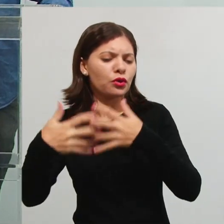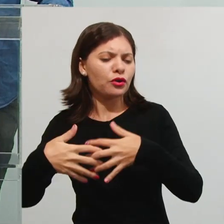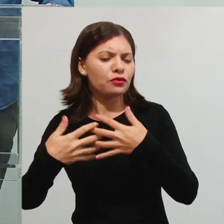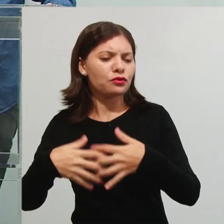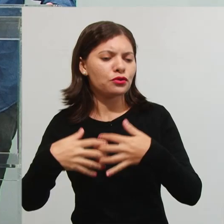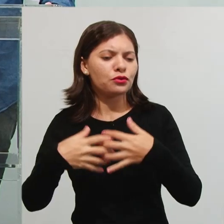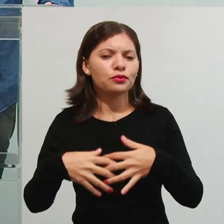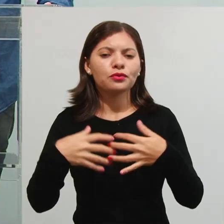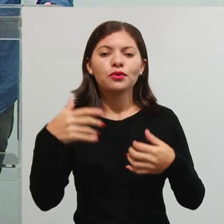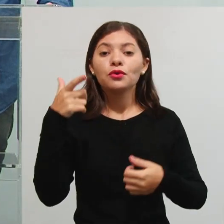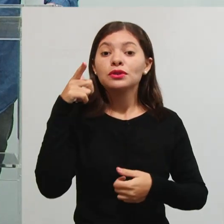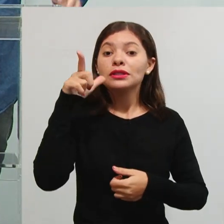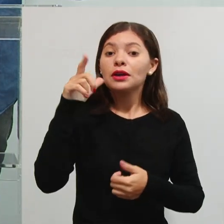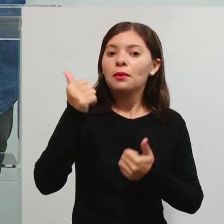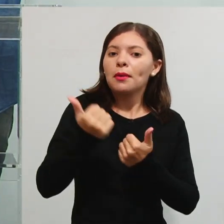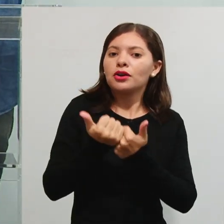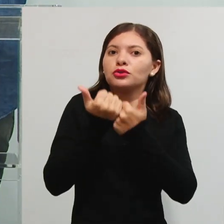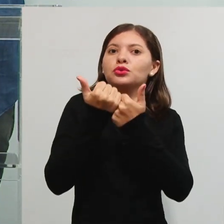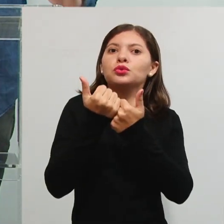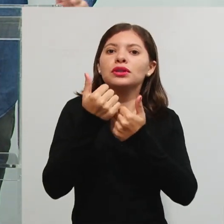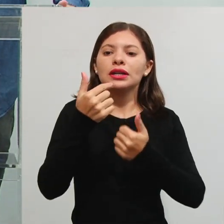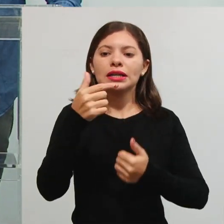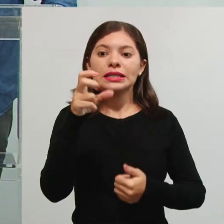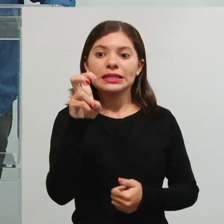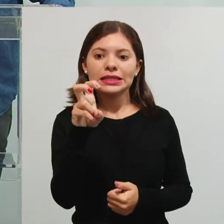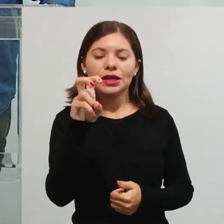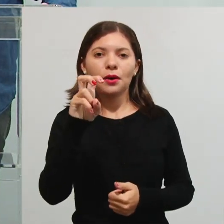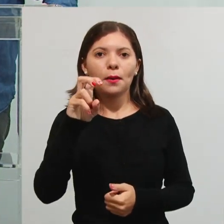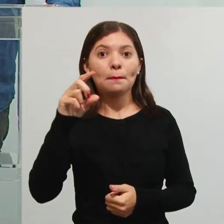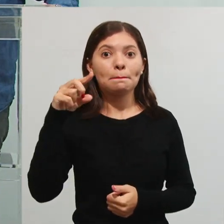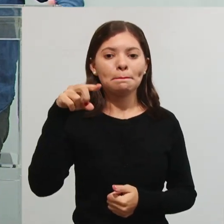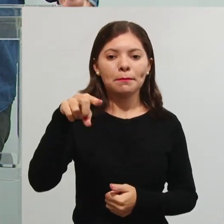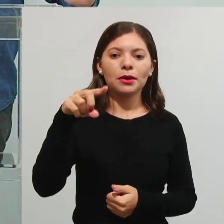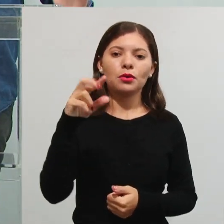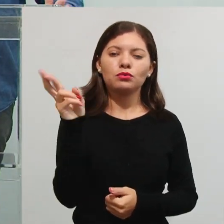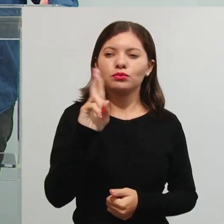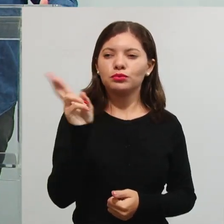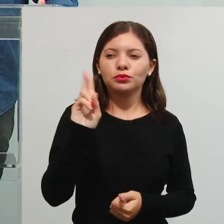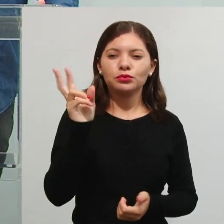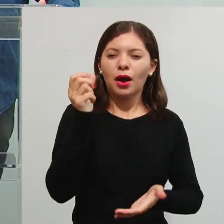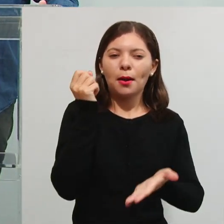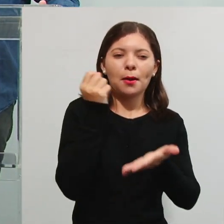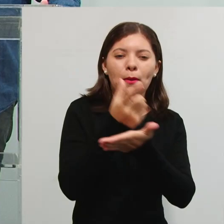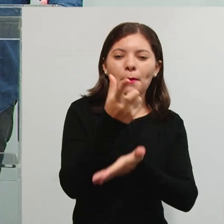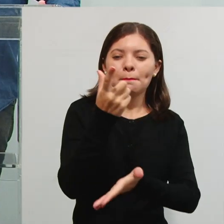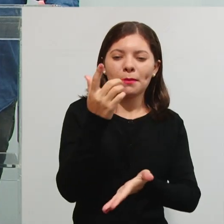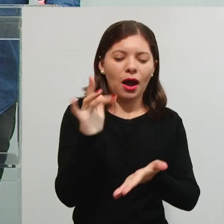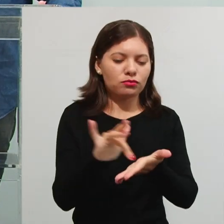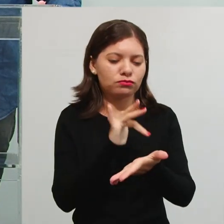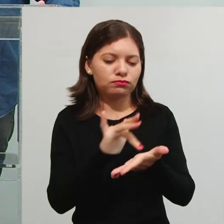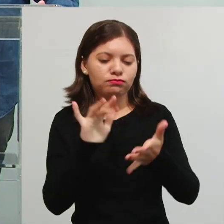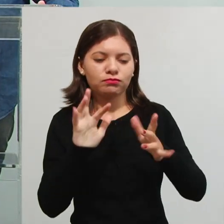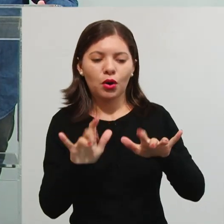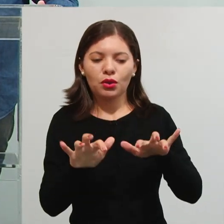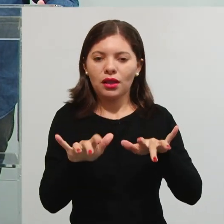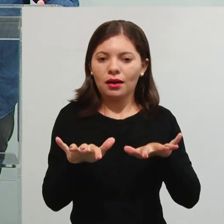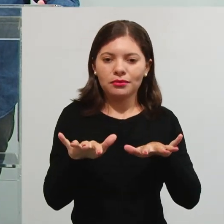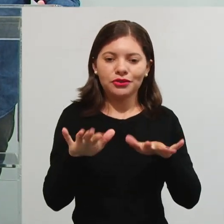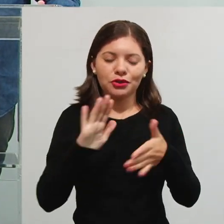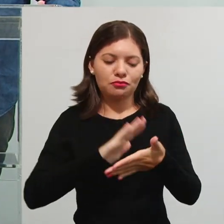um auxílio em sua conta de R$5.000 para você comprar o smartphone, o tablet, o computador que você